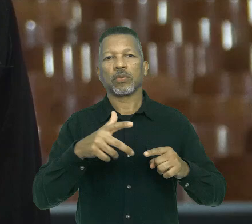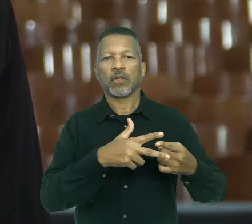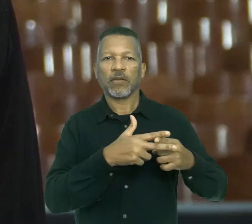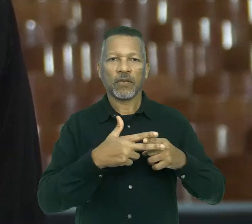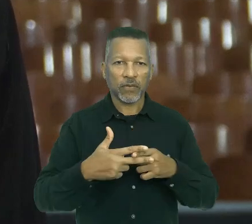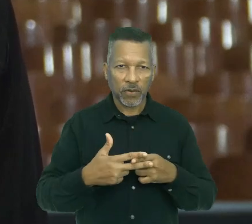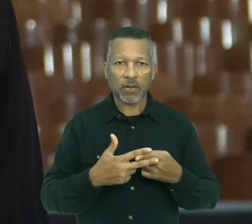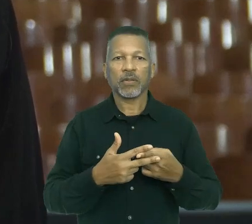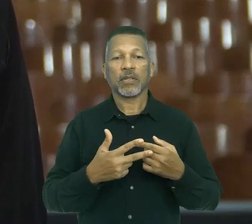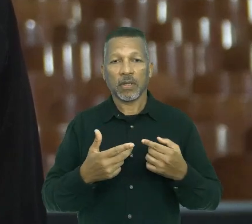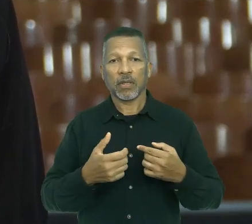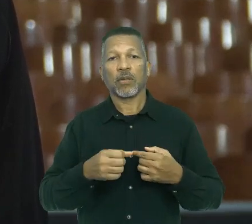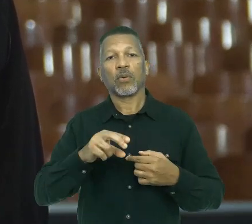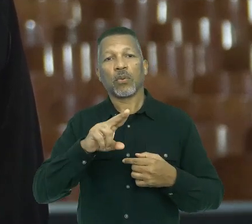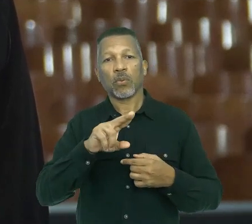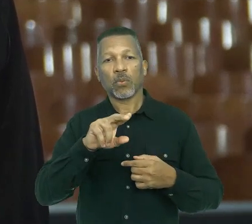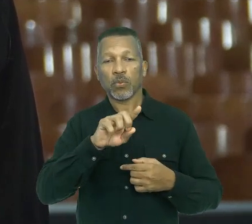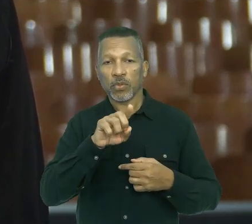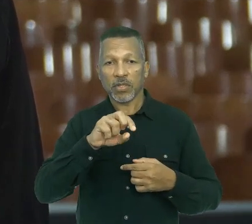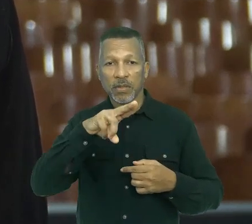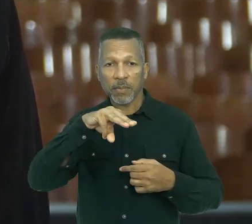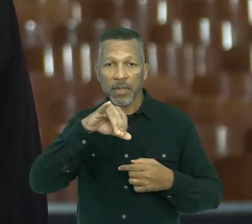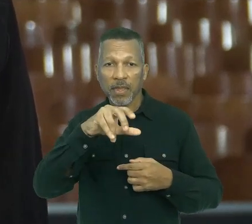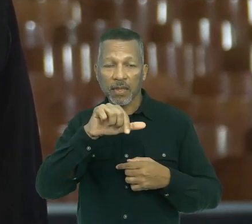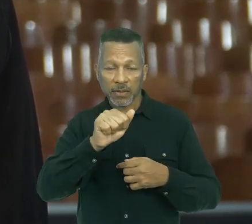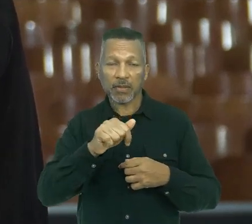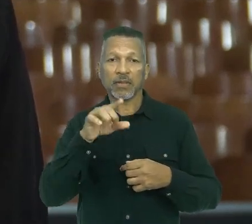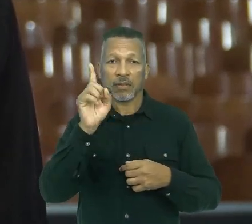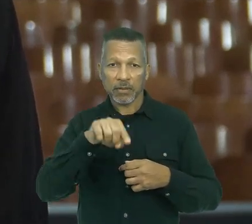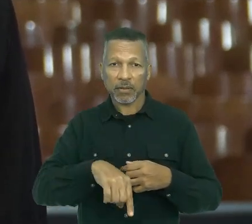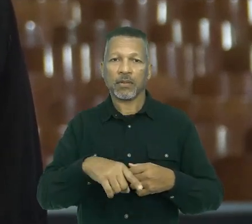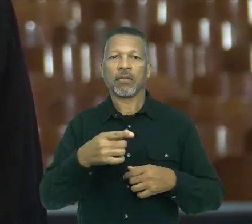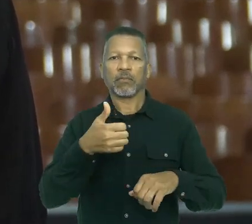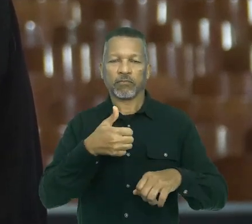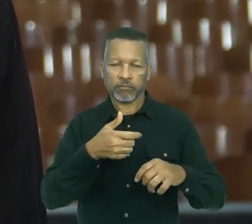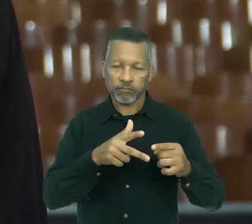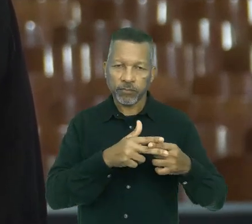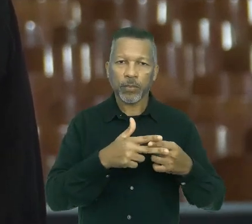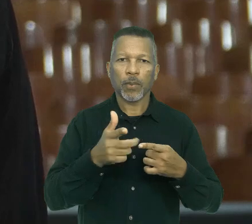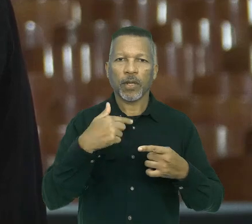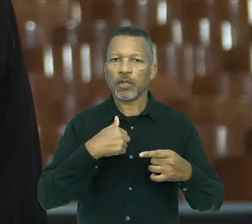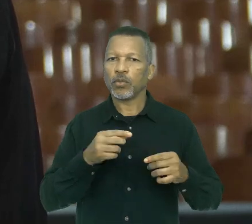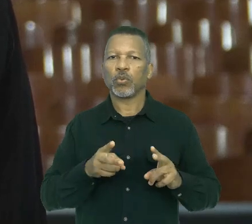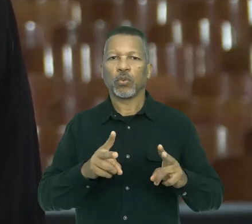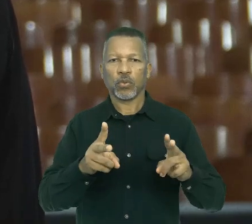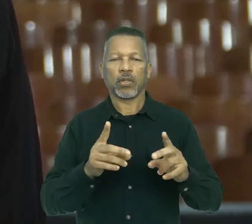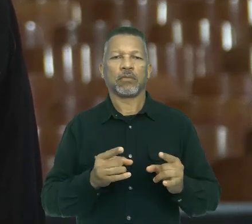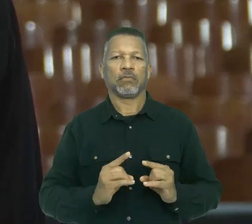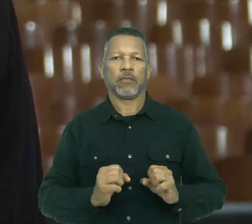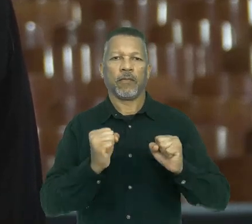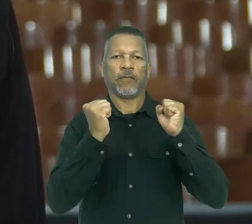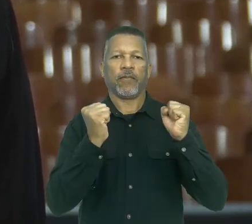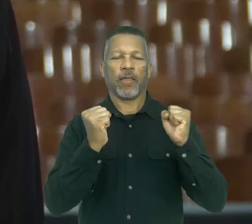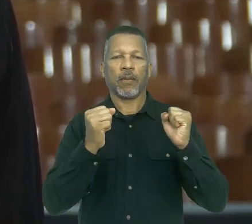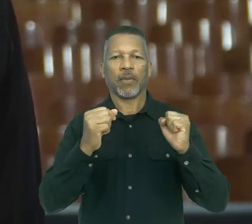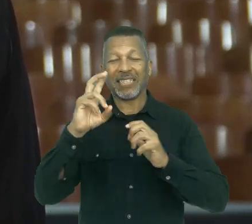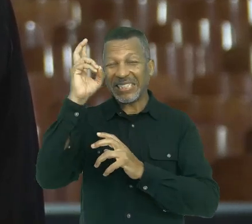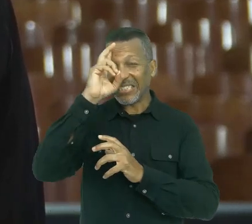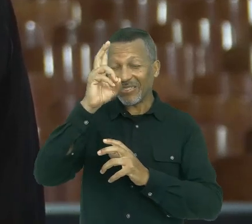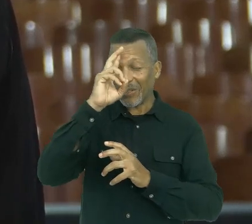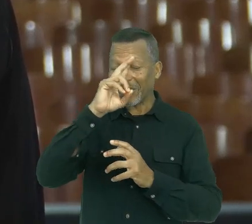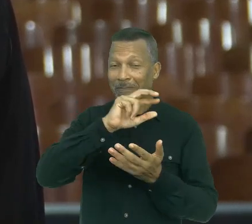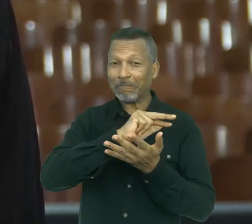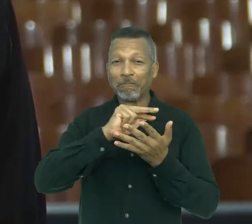patrocinada pelos Meninos, para que tudo não continuasse de pé. ainda, porque é muita história que tem por